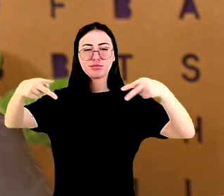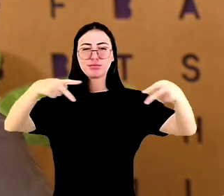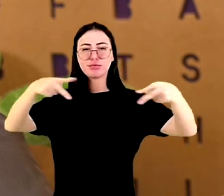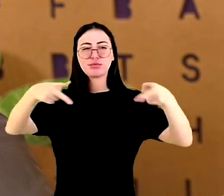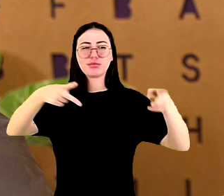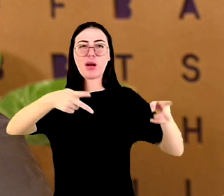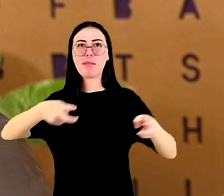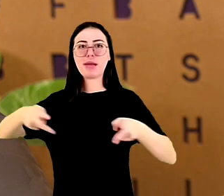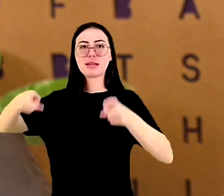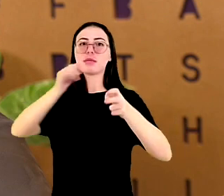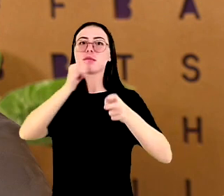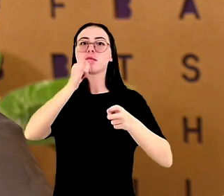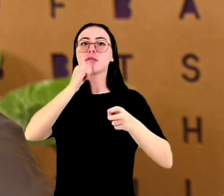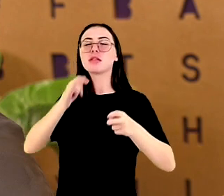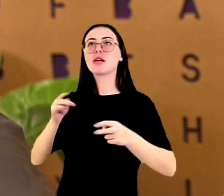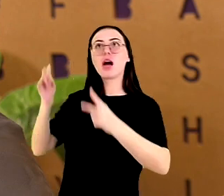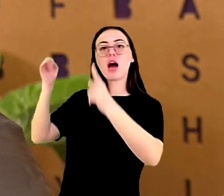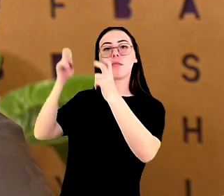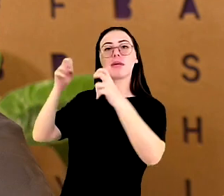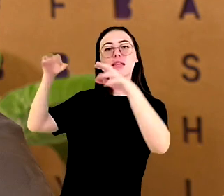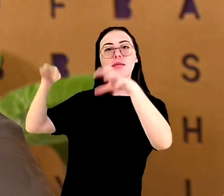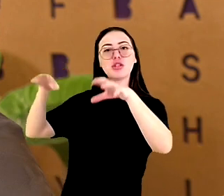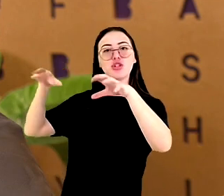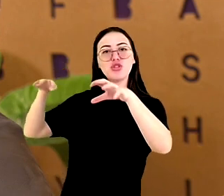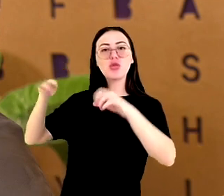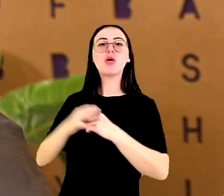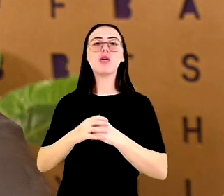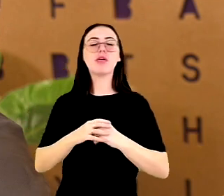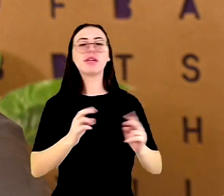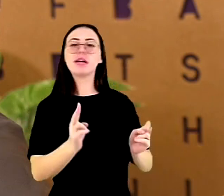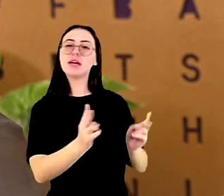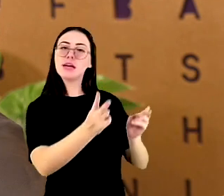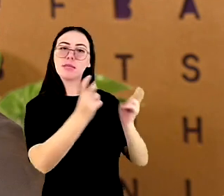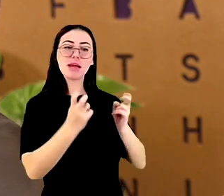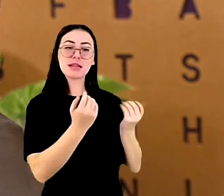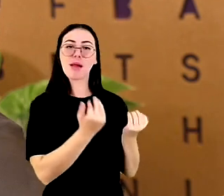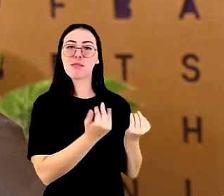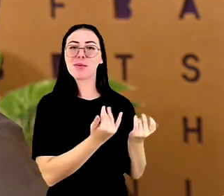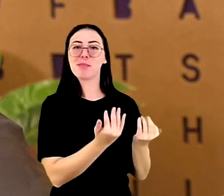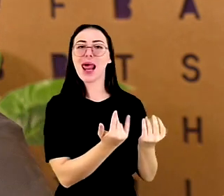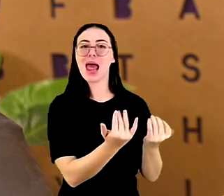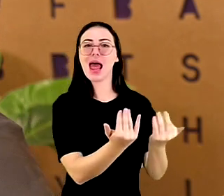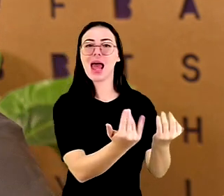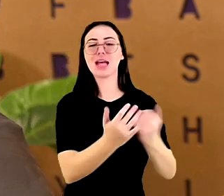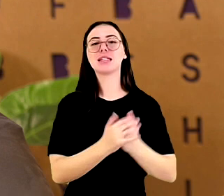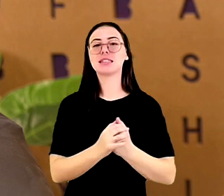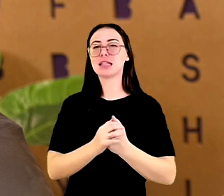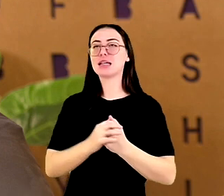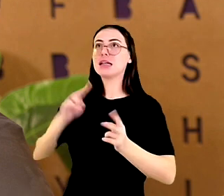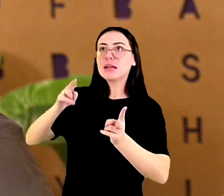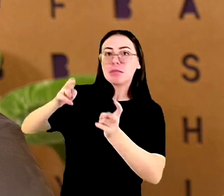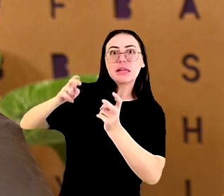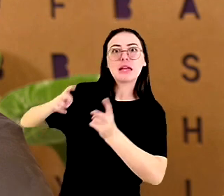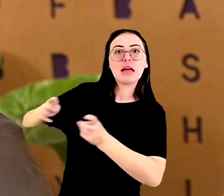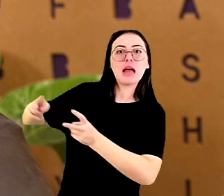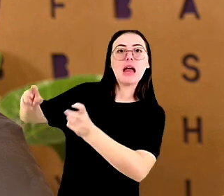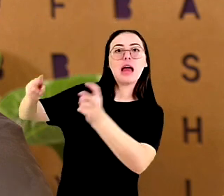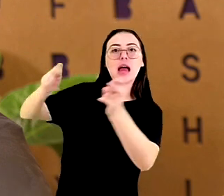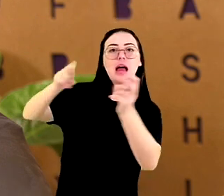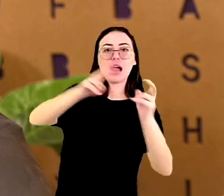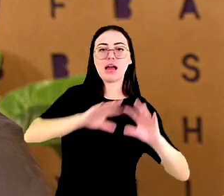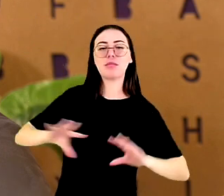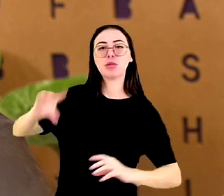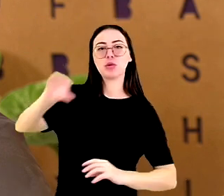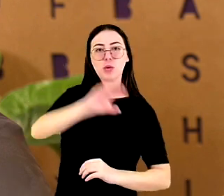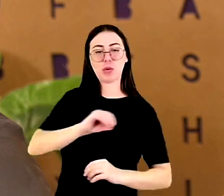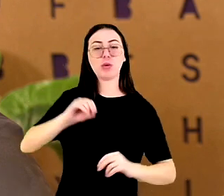tem outros sensores, principalmente para captar os dados de planta, integrado nela também. Além disso, vai para a nuvem, então a gente